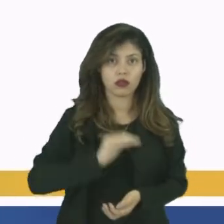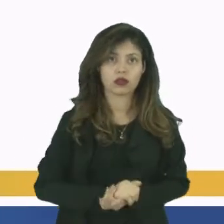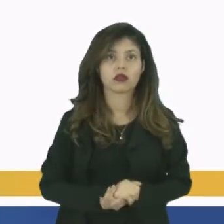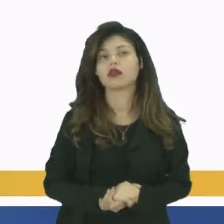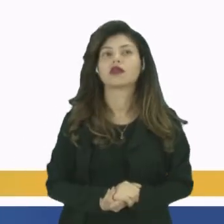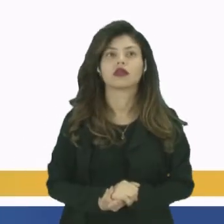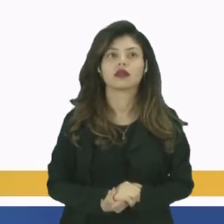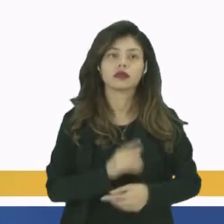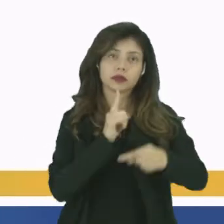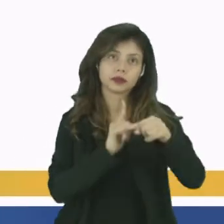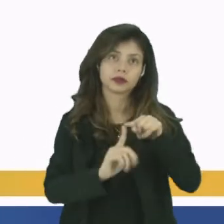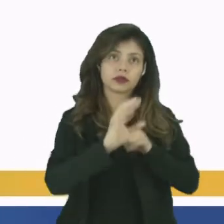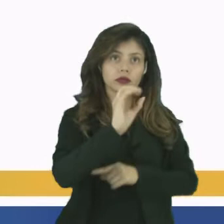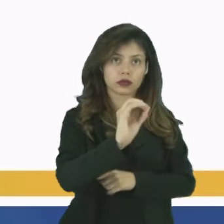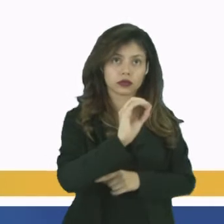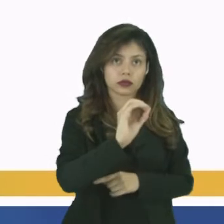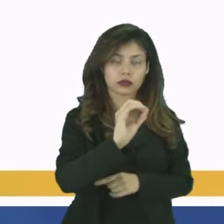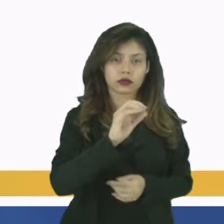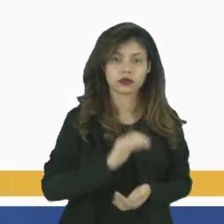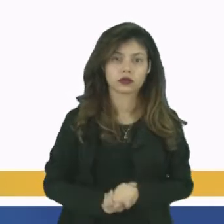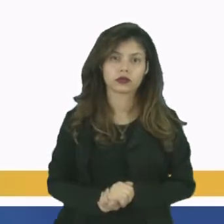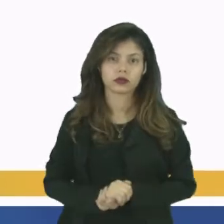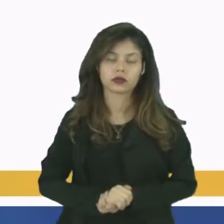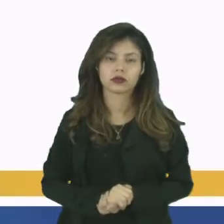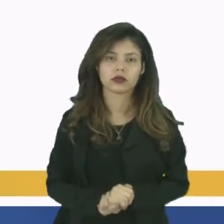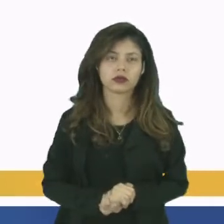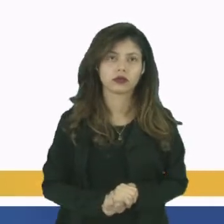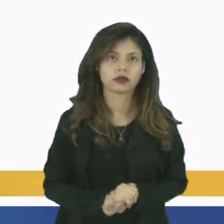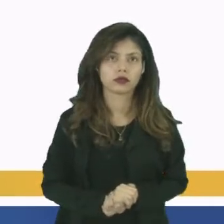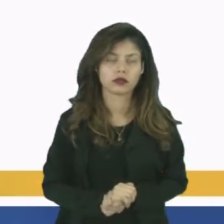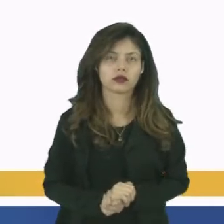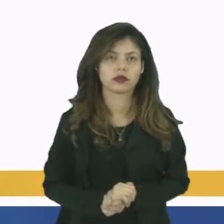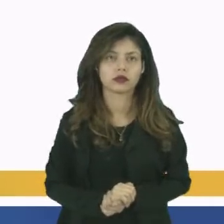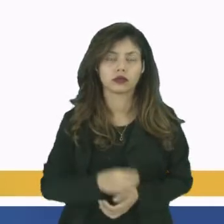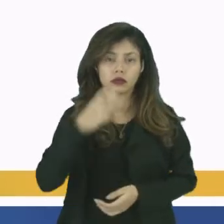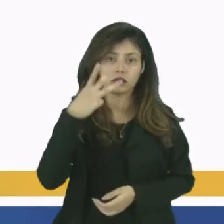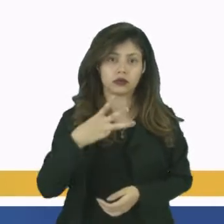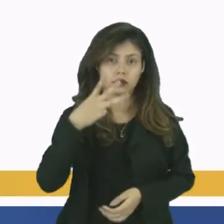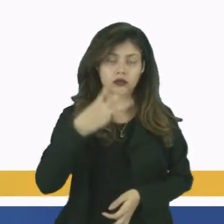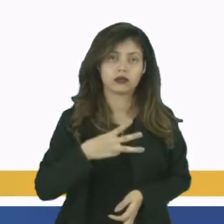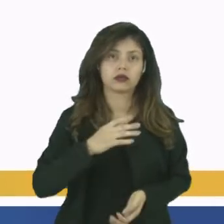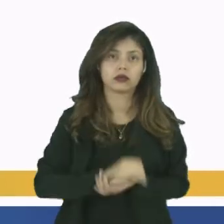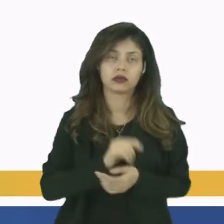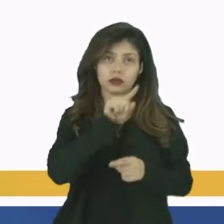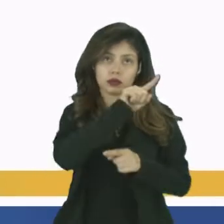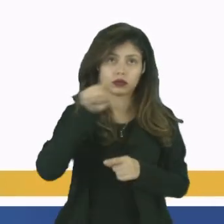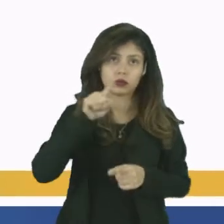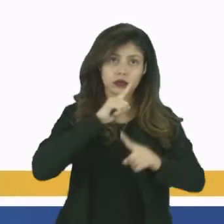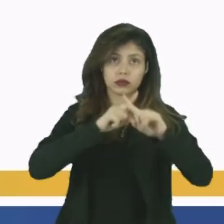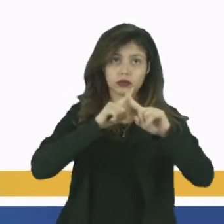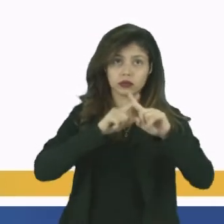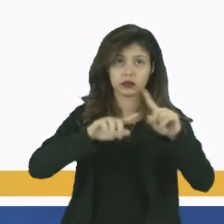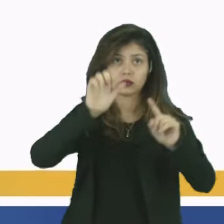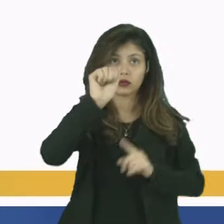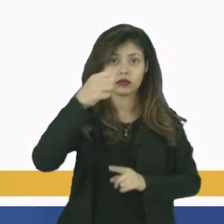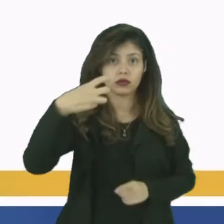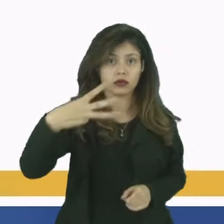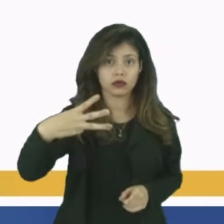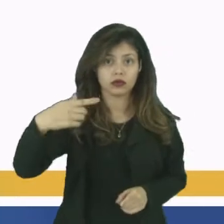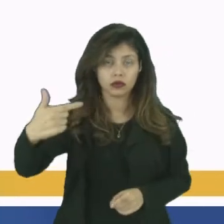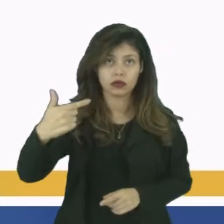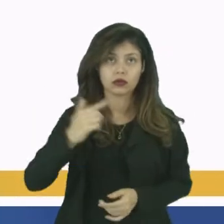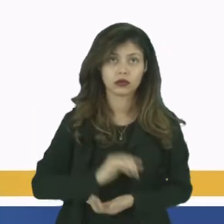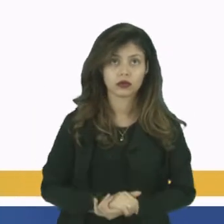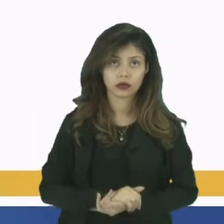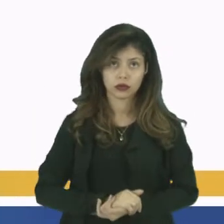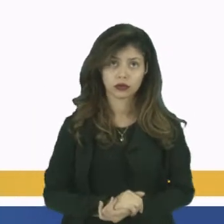mais o 0, que é o segundo elemento da terceira linha, vezes o cofator